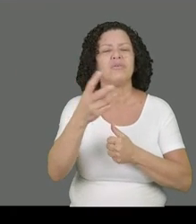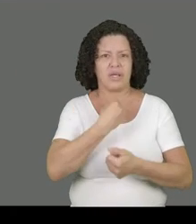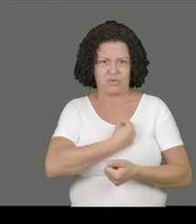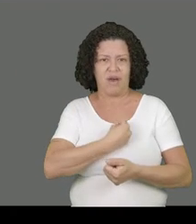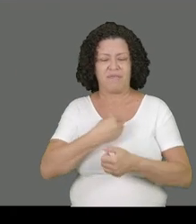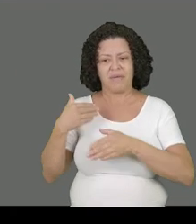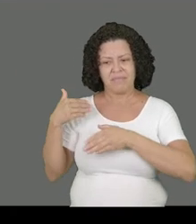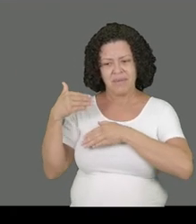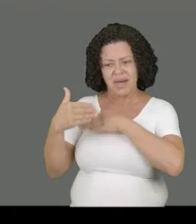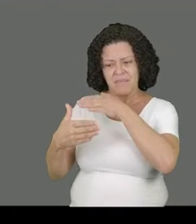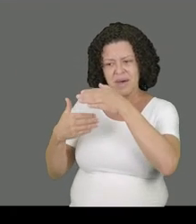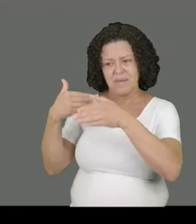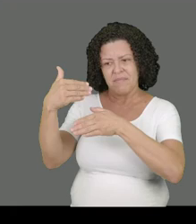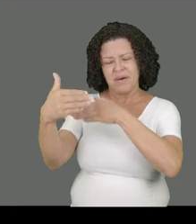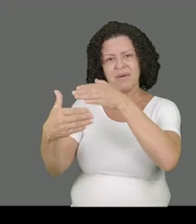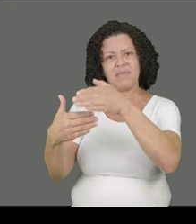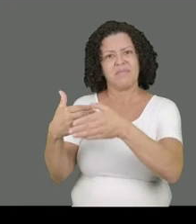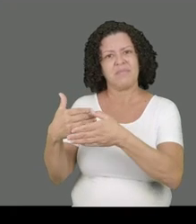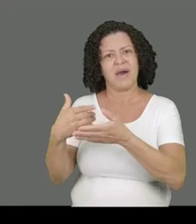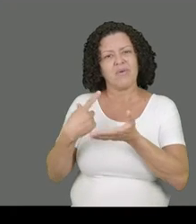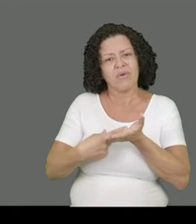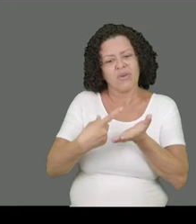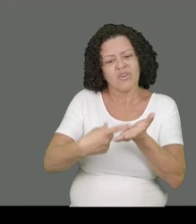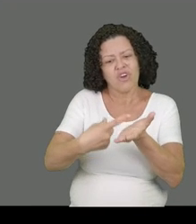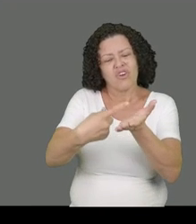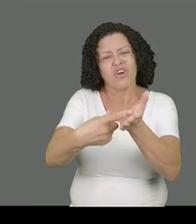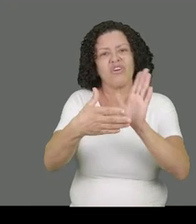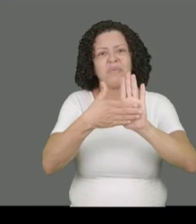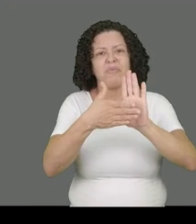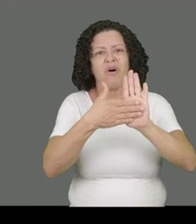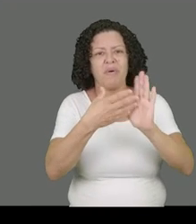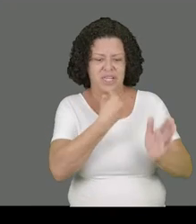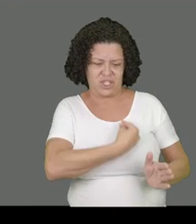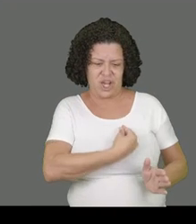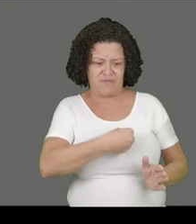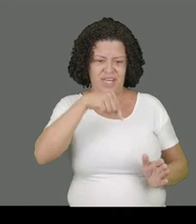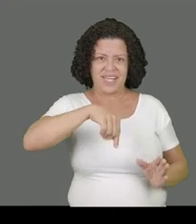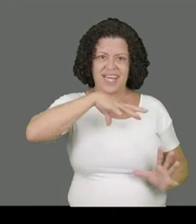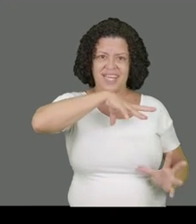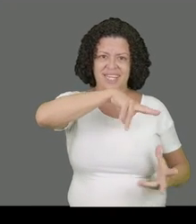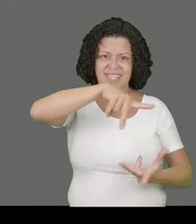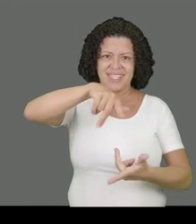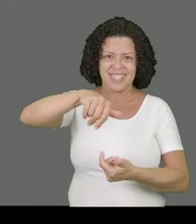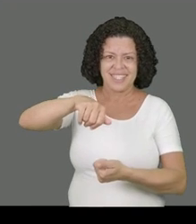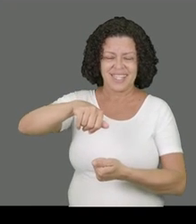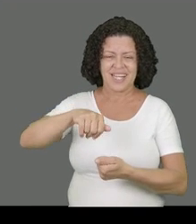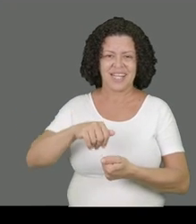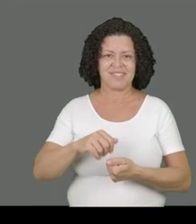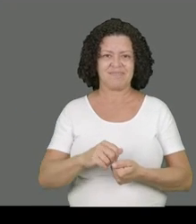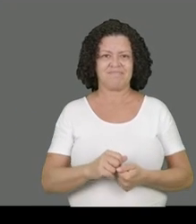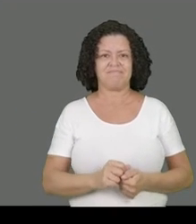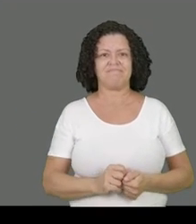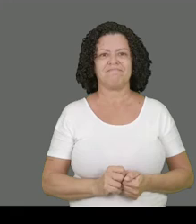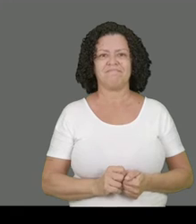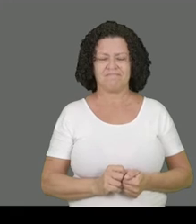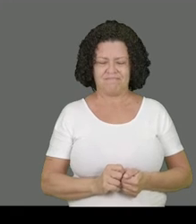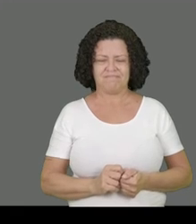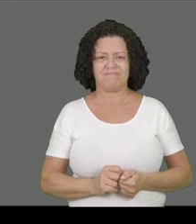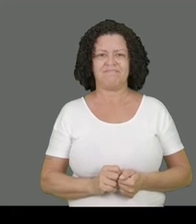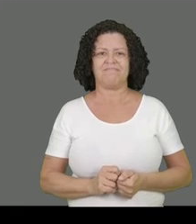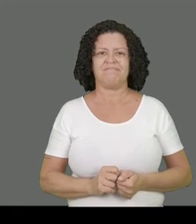para continuar seguindo, para continuar progredindo, para continuar cumprindo com o seu propósito de vida nessa nossa existência.